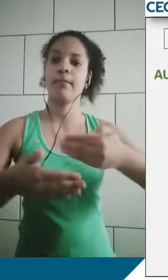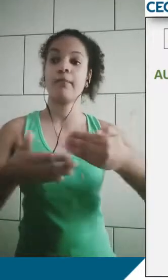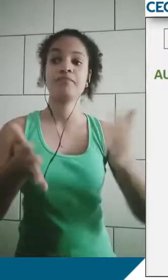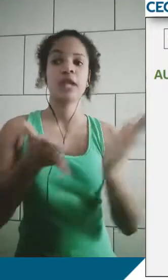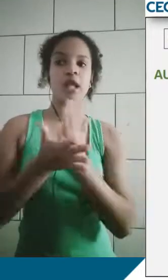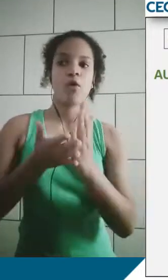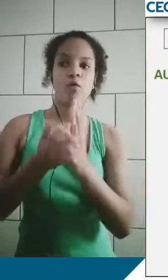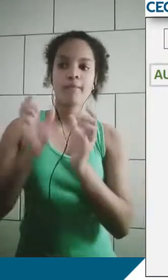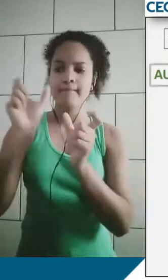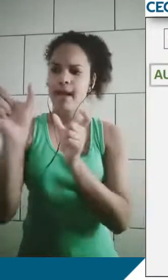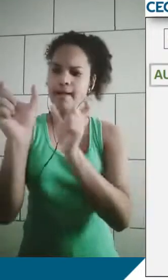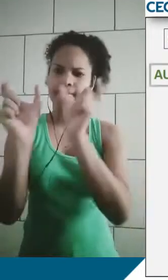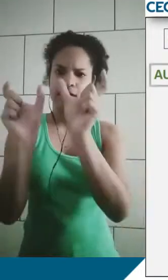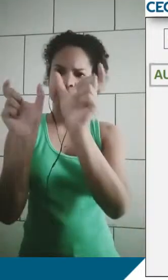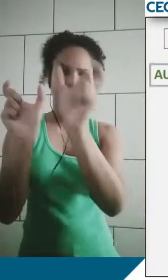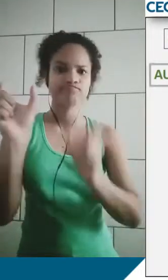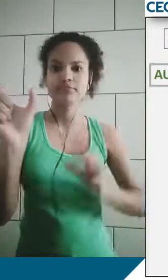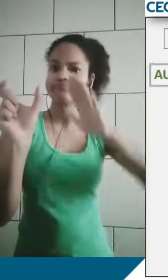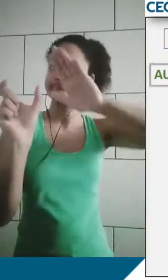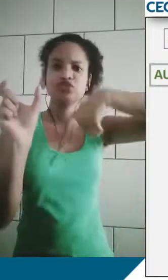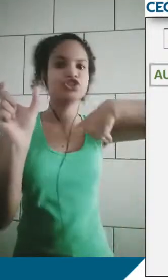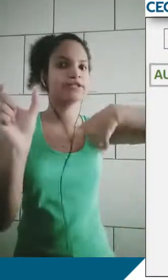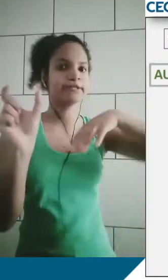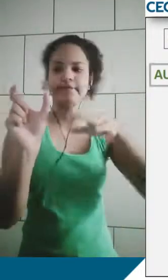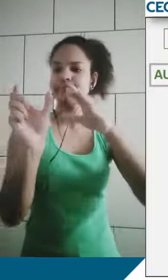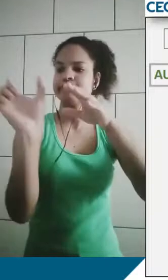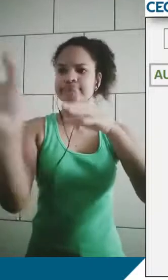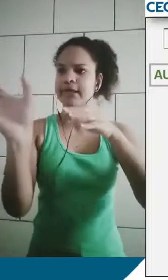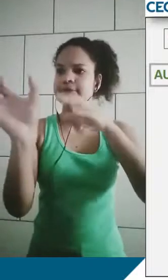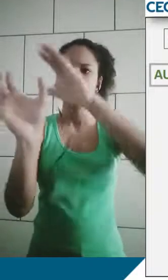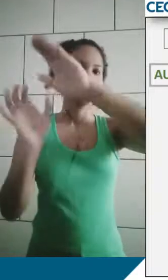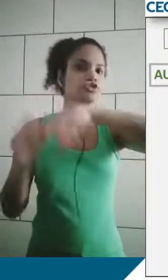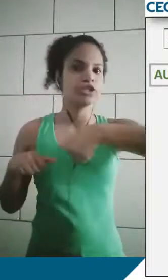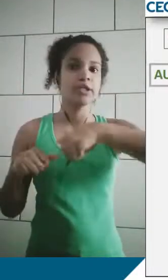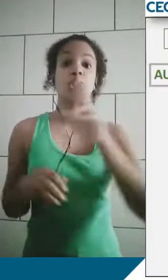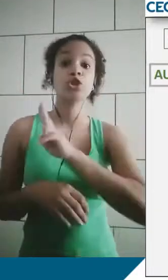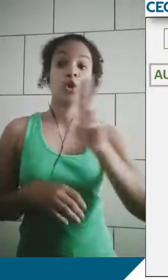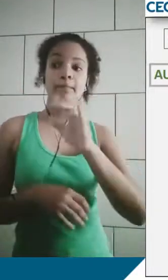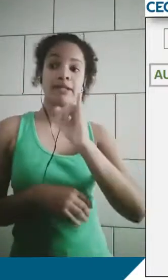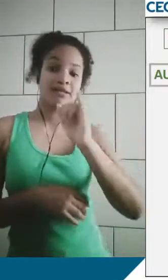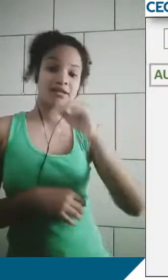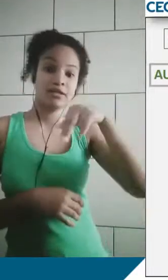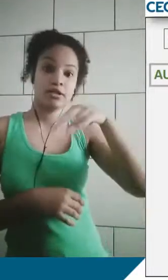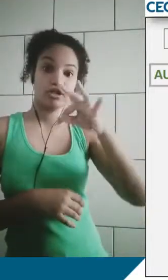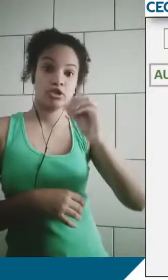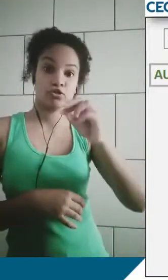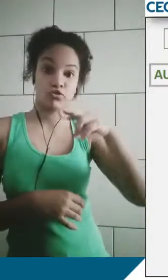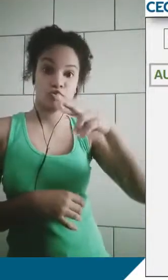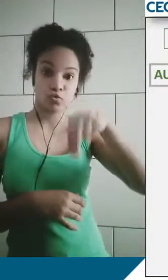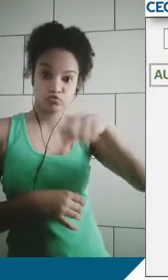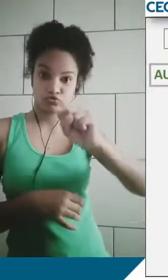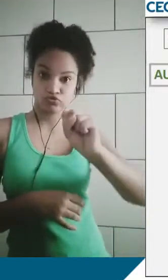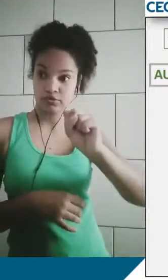molécula são retirados. Esses trechos são chamados de íntrons. Os íntrons são retirados da molécula